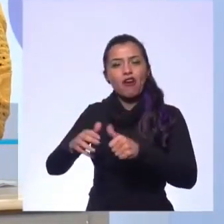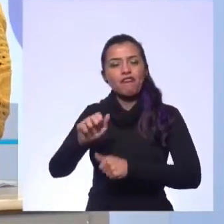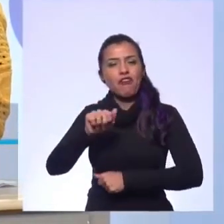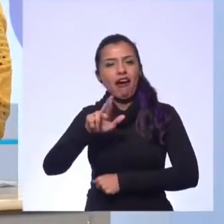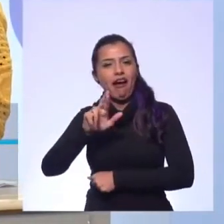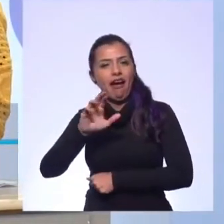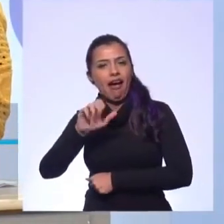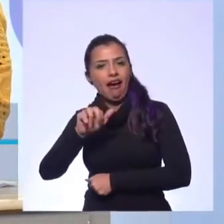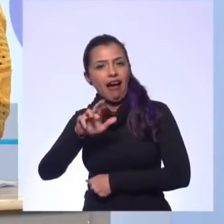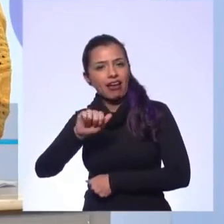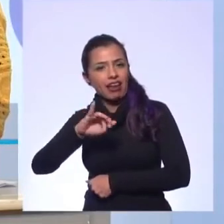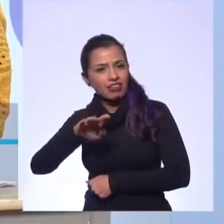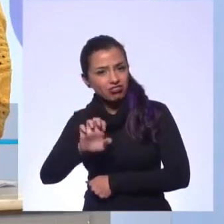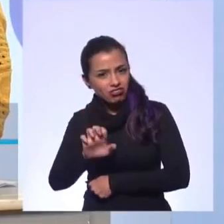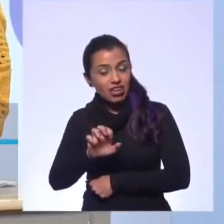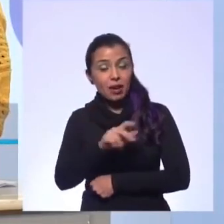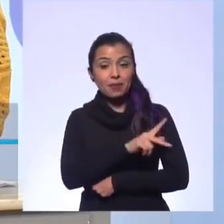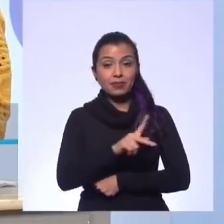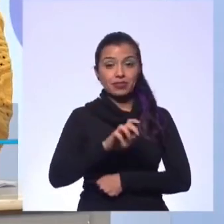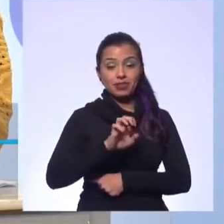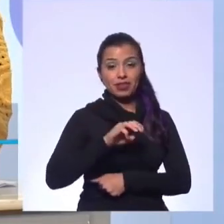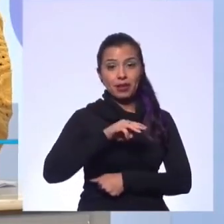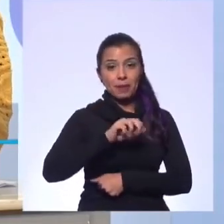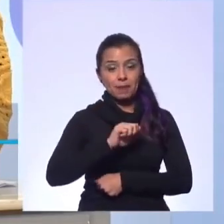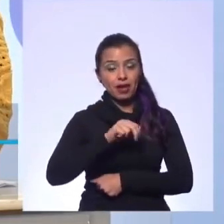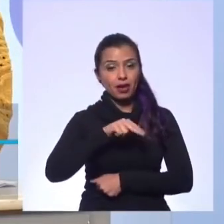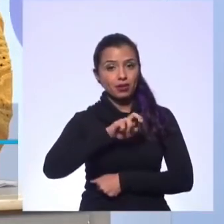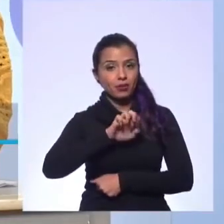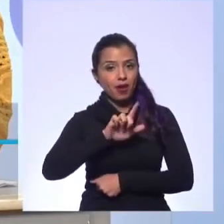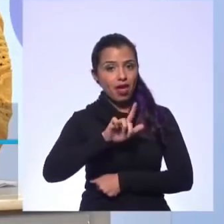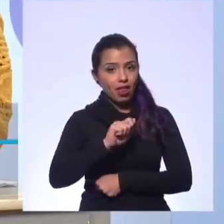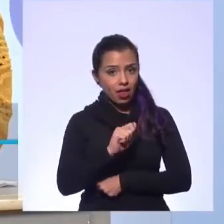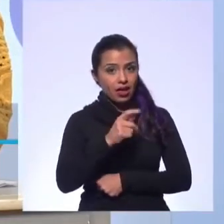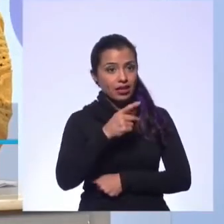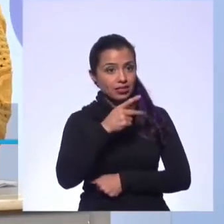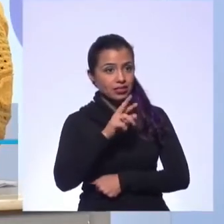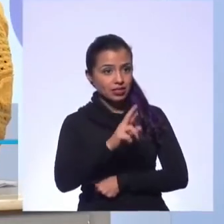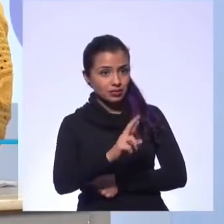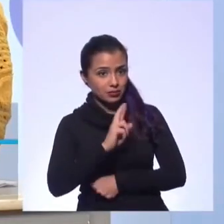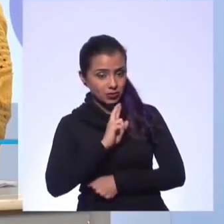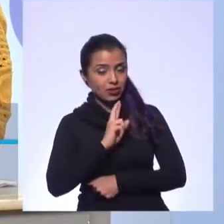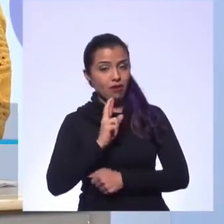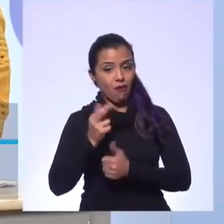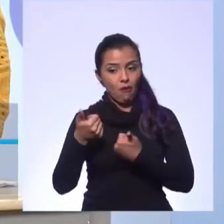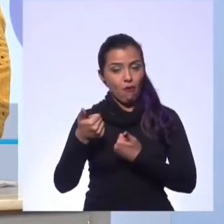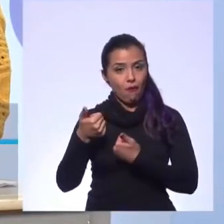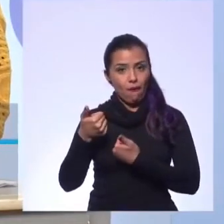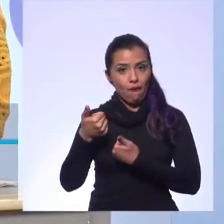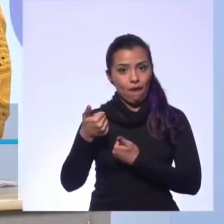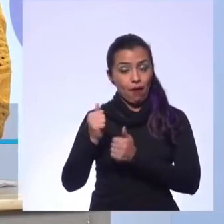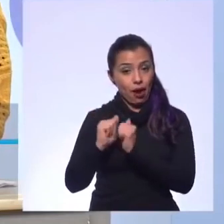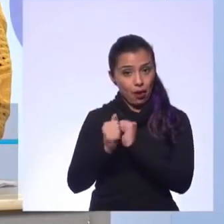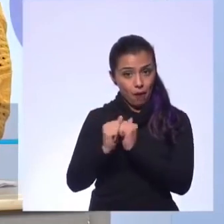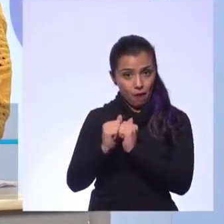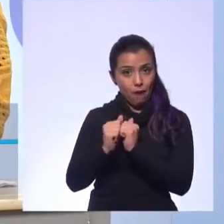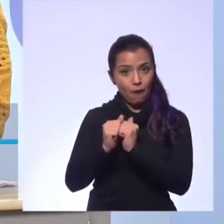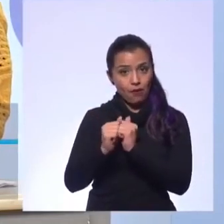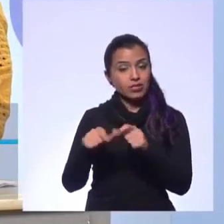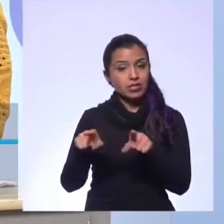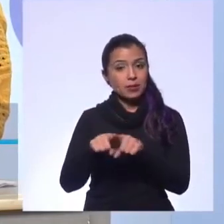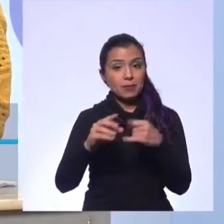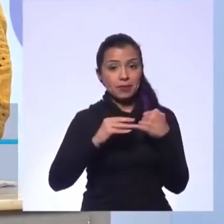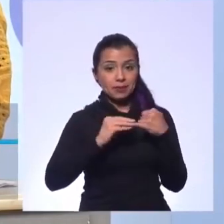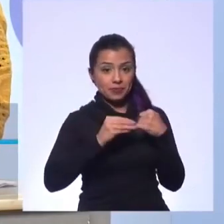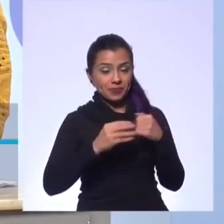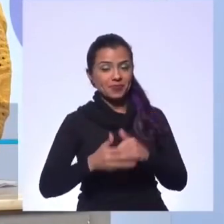acarajé. A Pro Emanuela escreveu dark bean, a professora Carla rice and bean. Feijoada, bolo